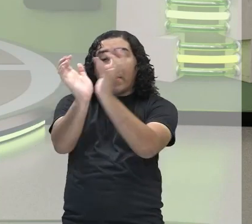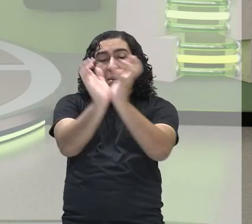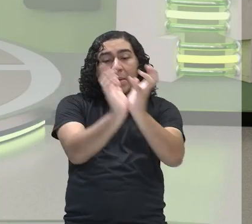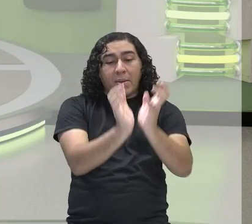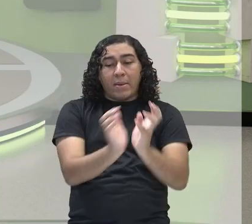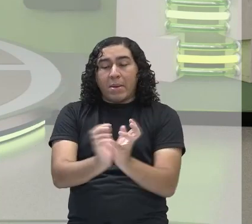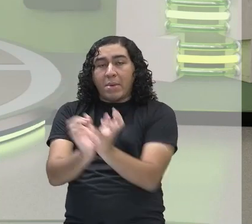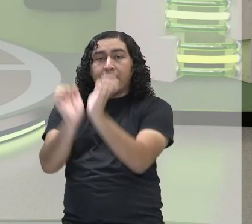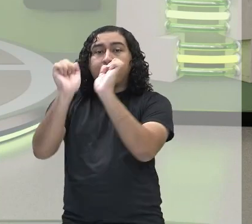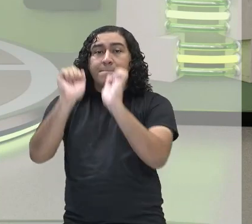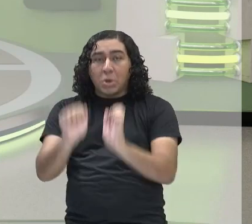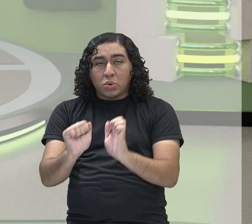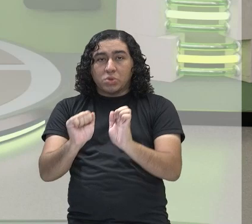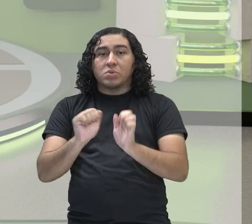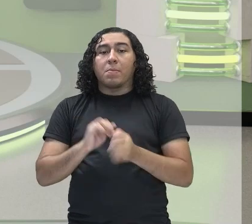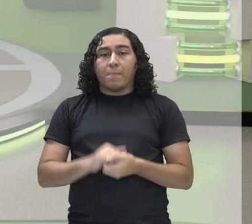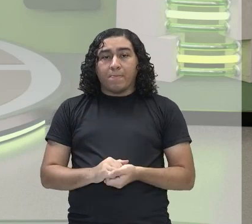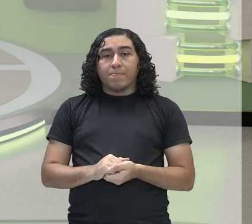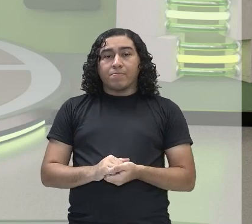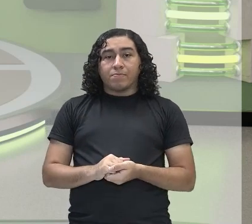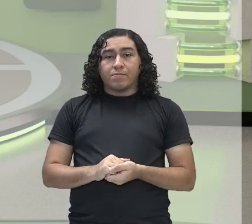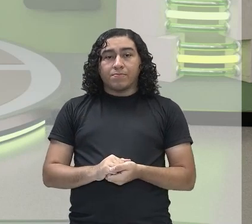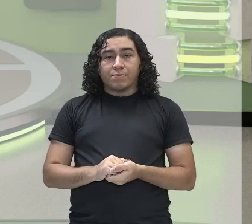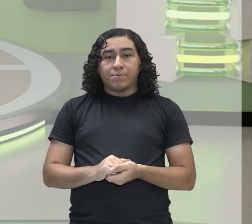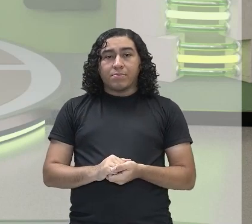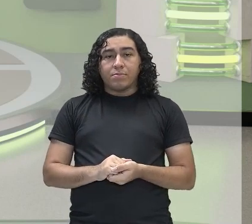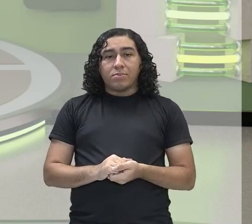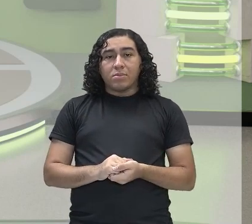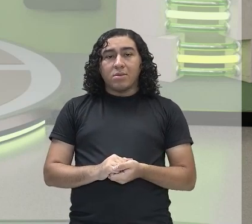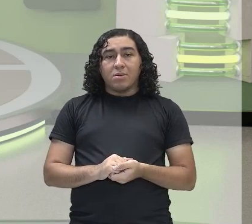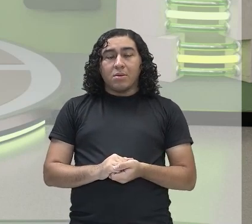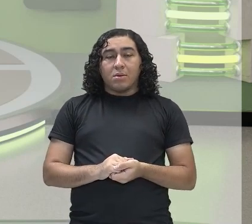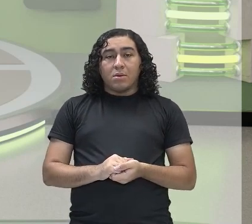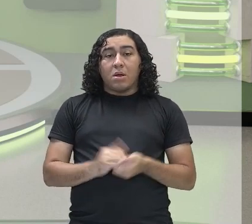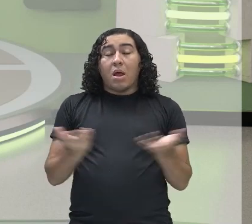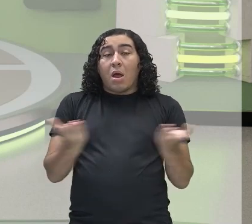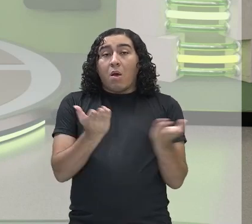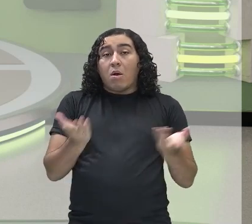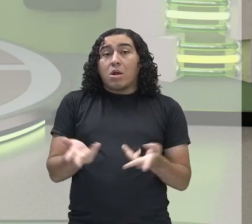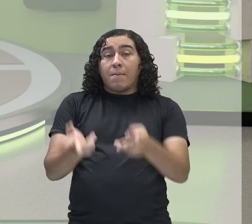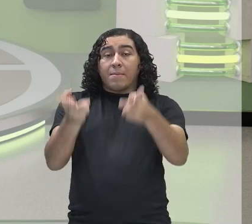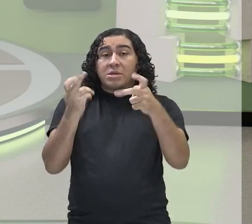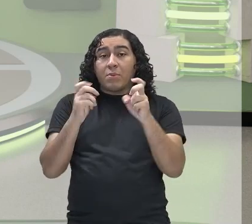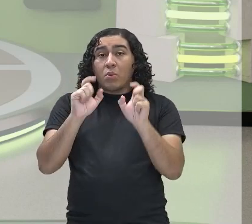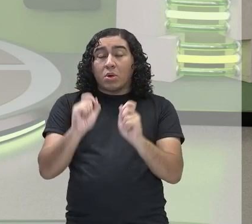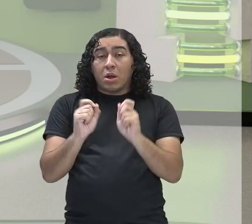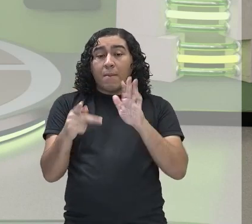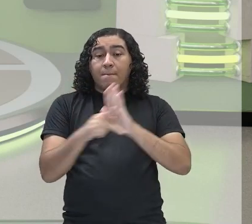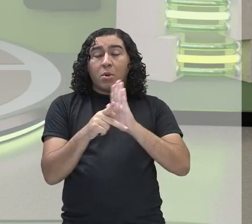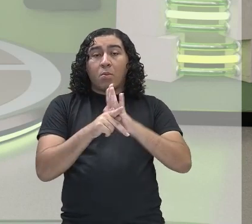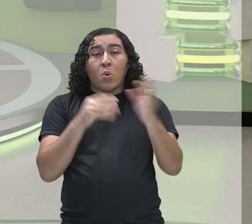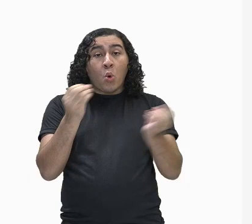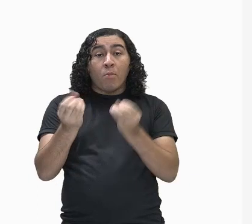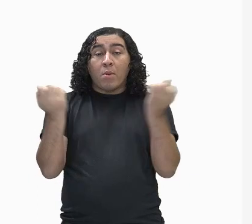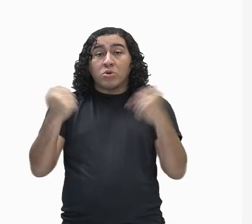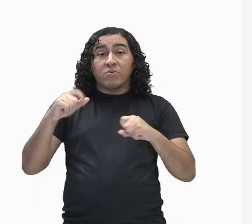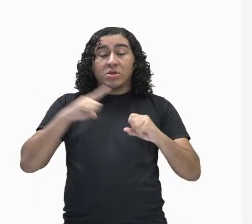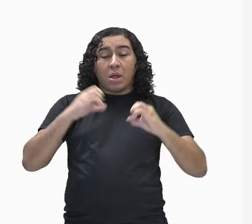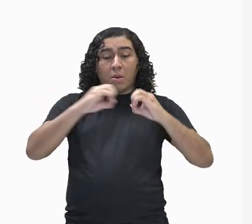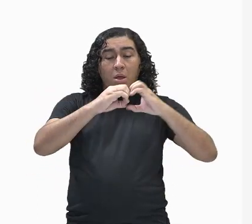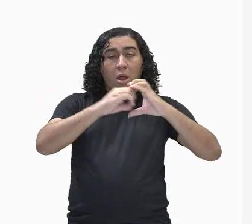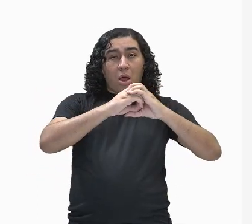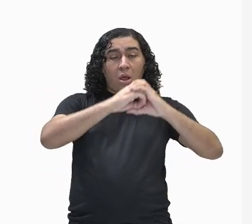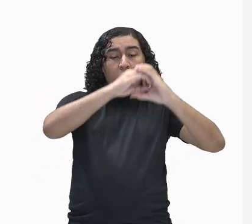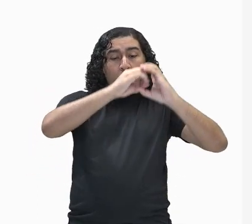agrupar formando colônias vamos observar também quanto ao processo de reprodução do reino monera